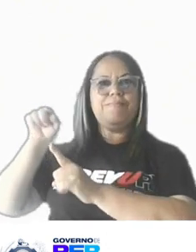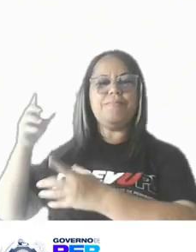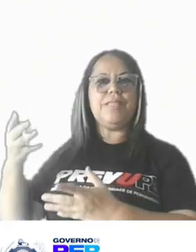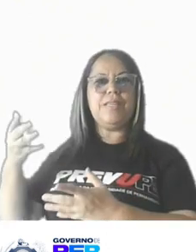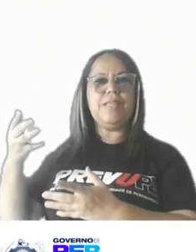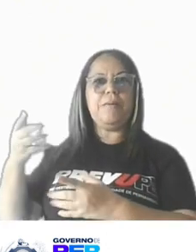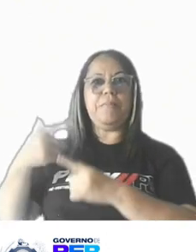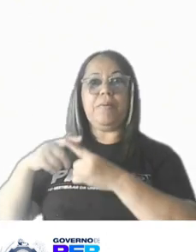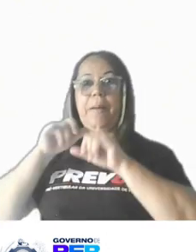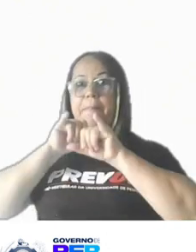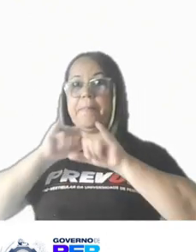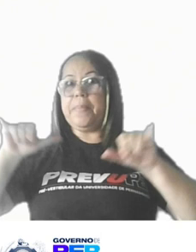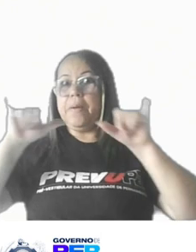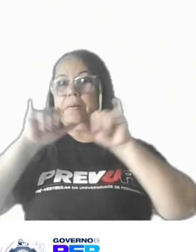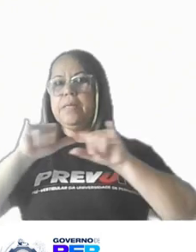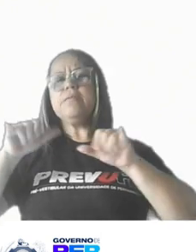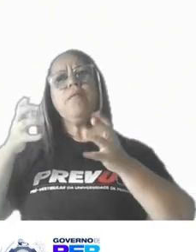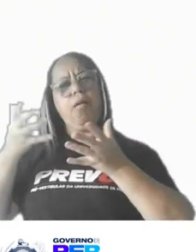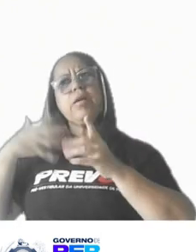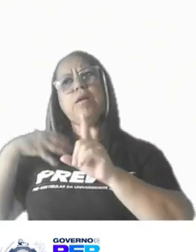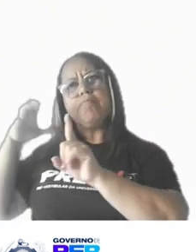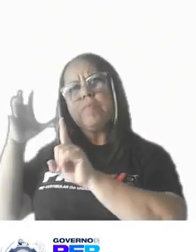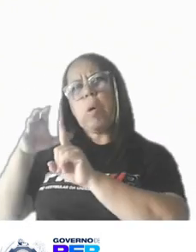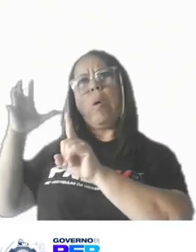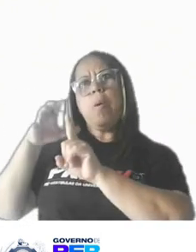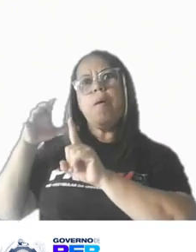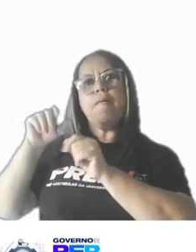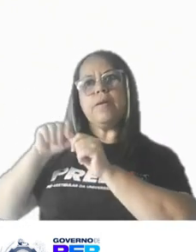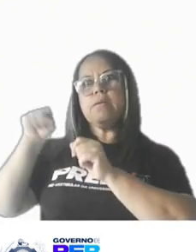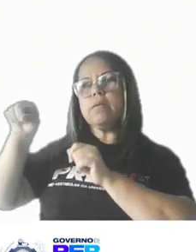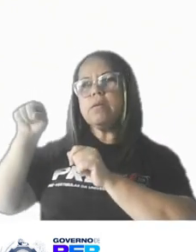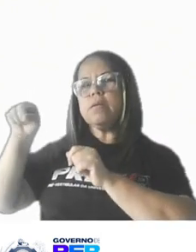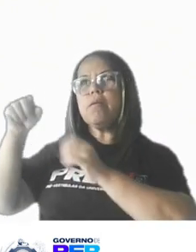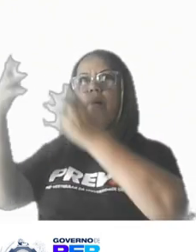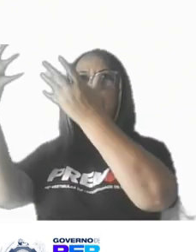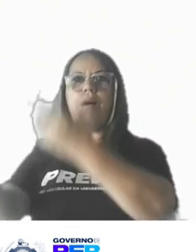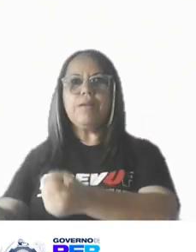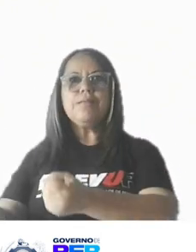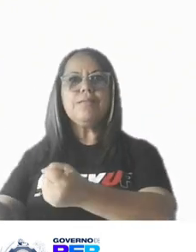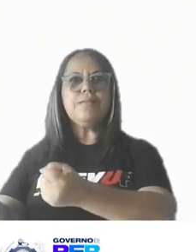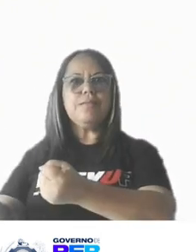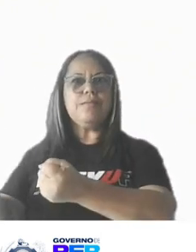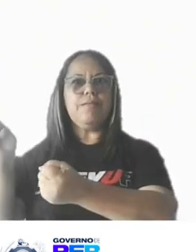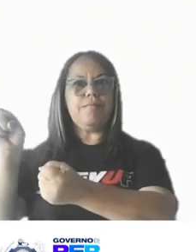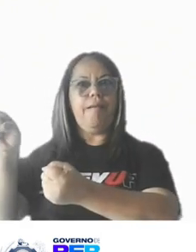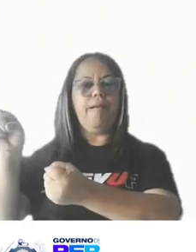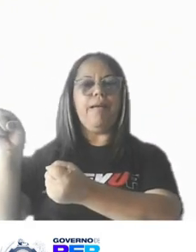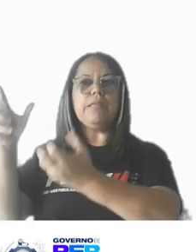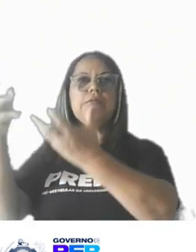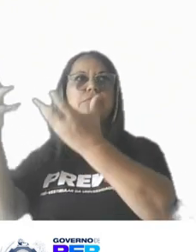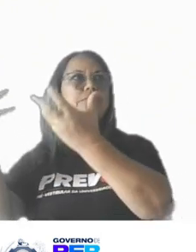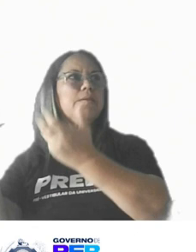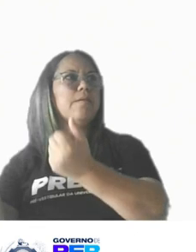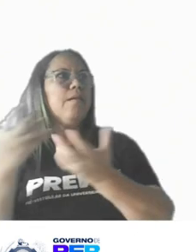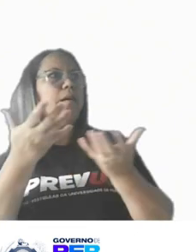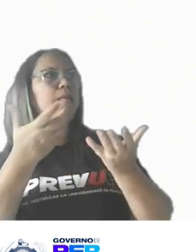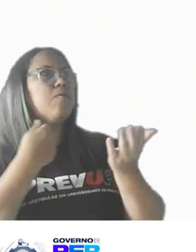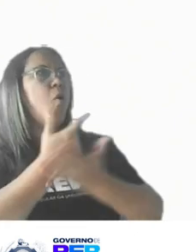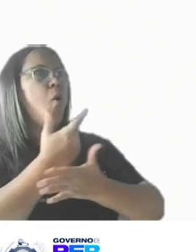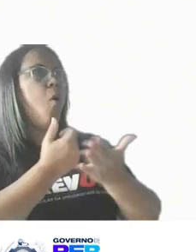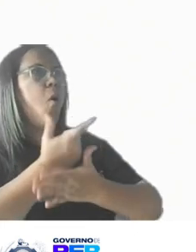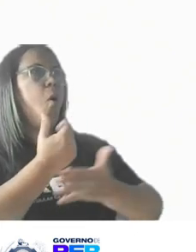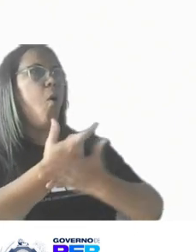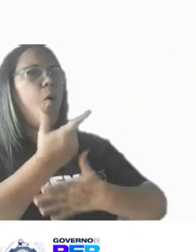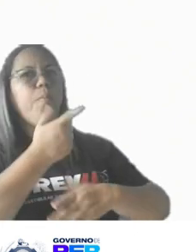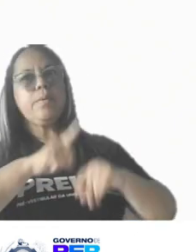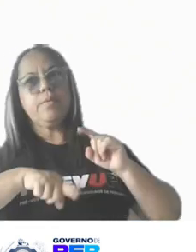da propaganda, influenciar mesmo, convencer, tentar convencer o receptor a adquirir um